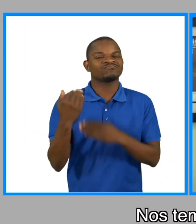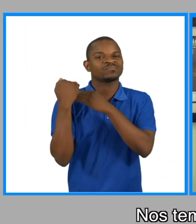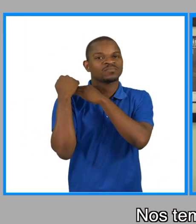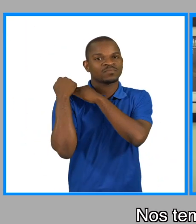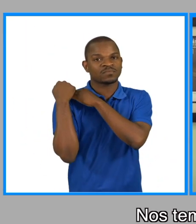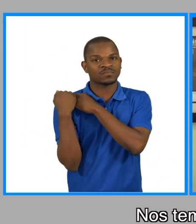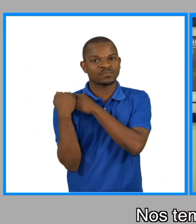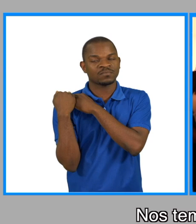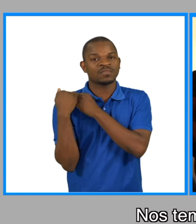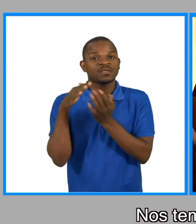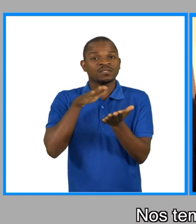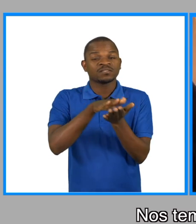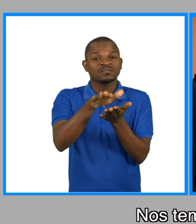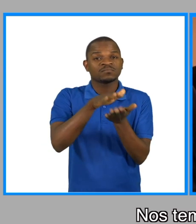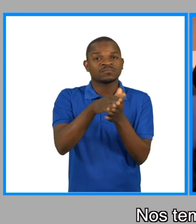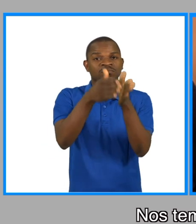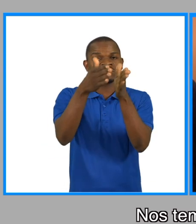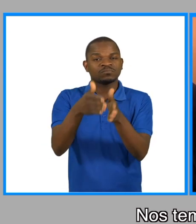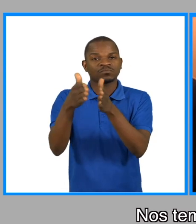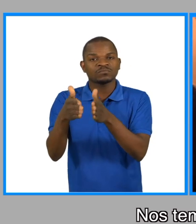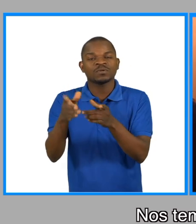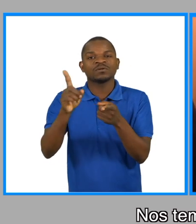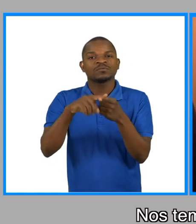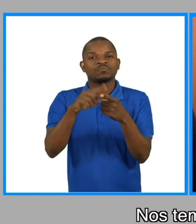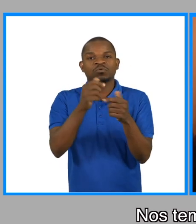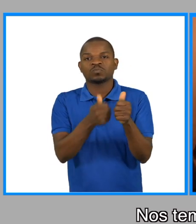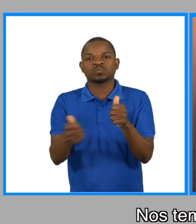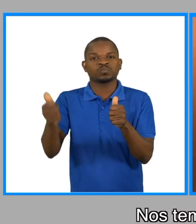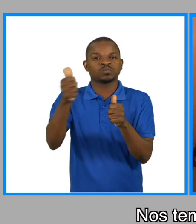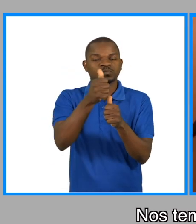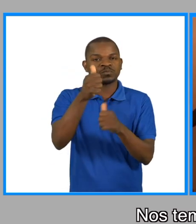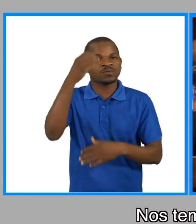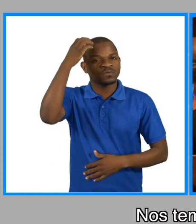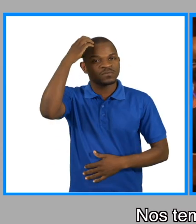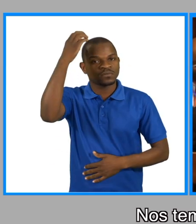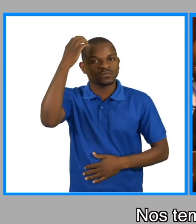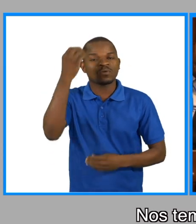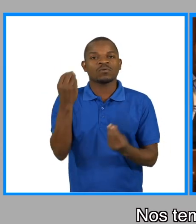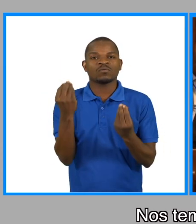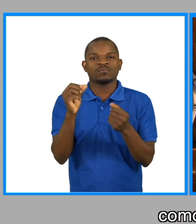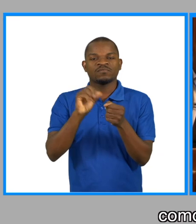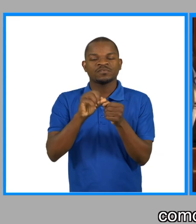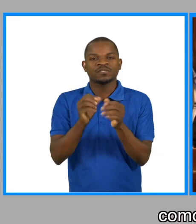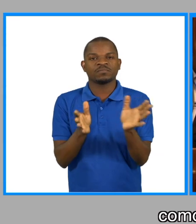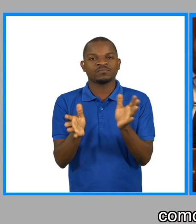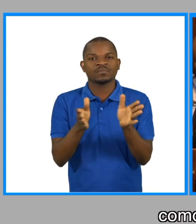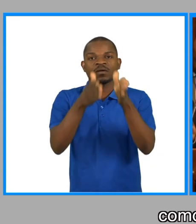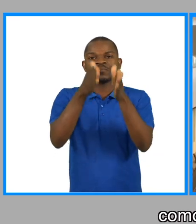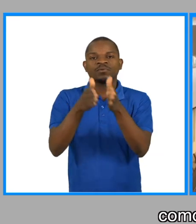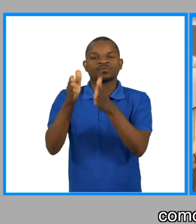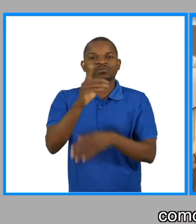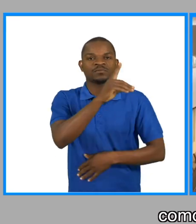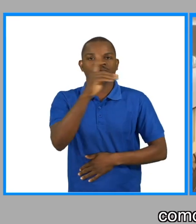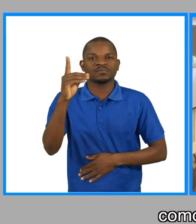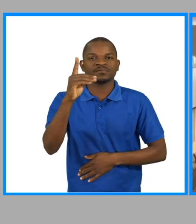a tarefa de sensibilizar tanto as comunidades e os governantes como é que deve ser